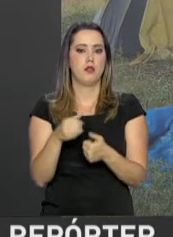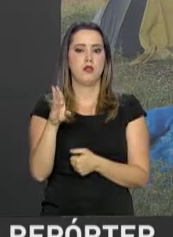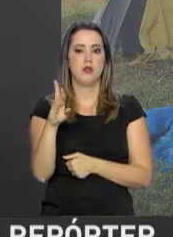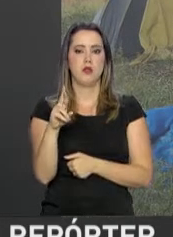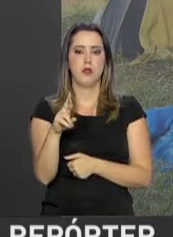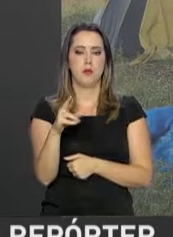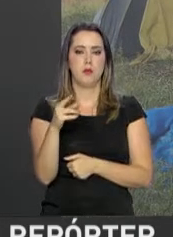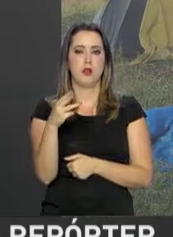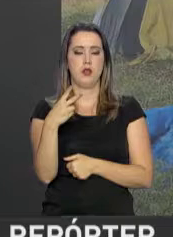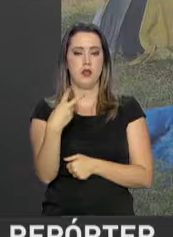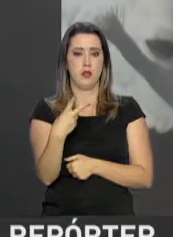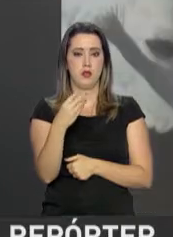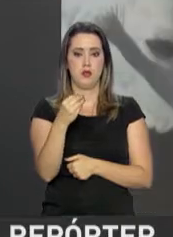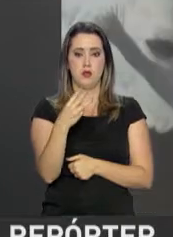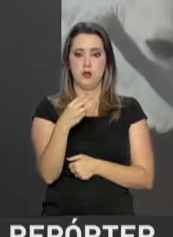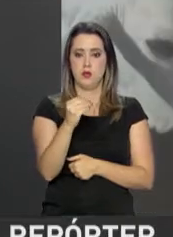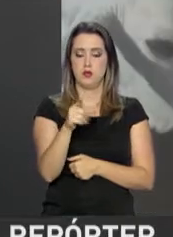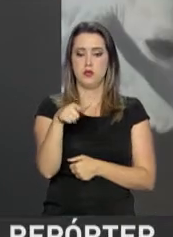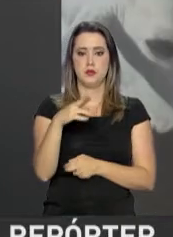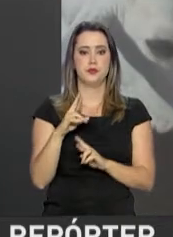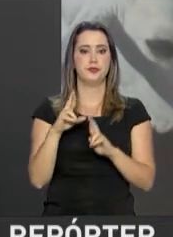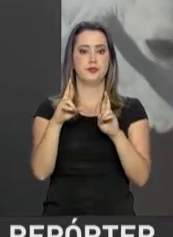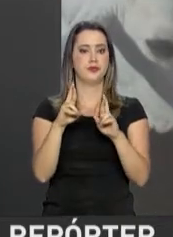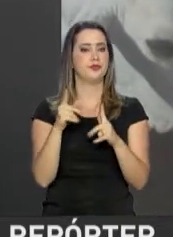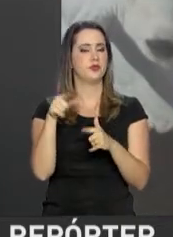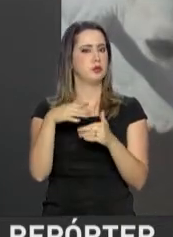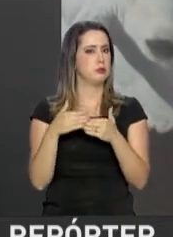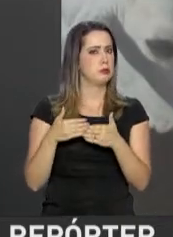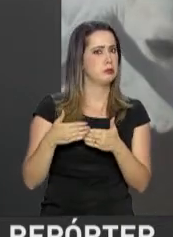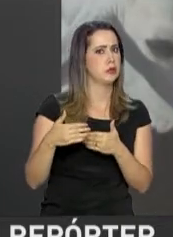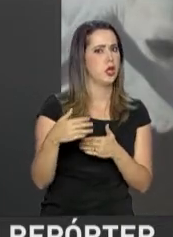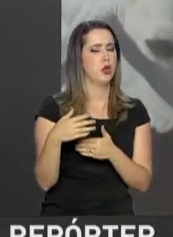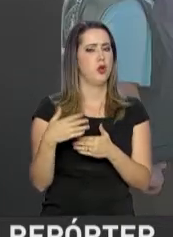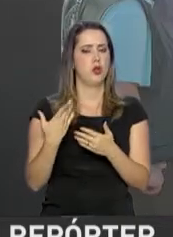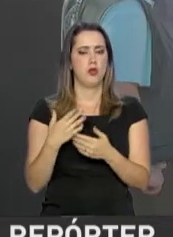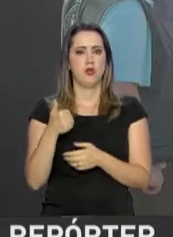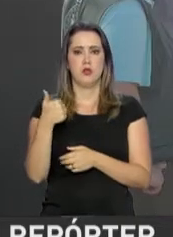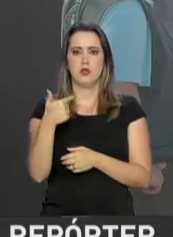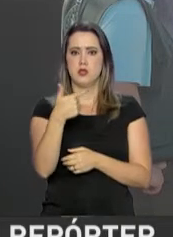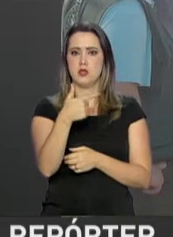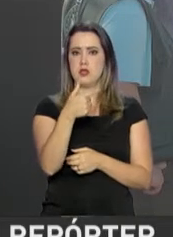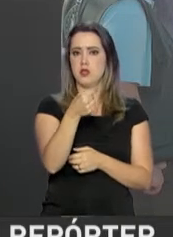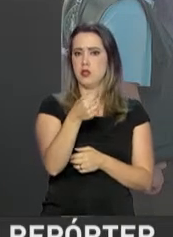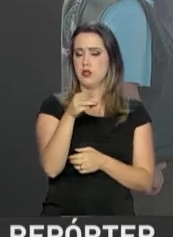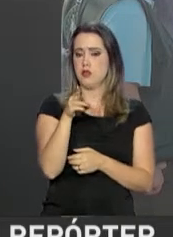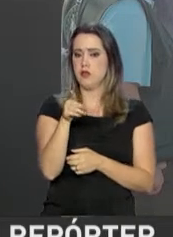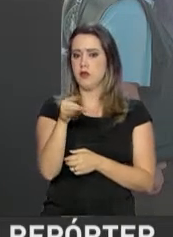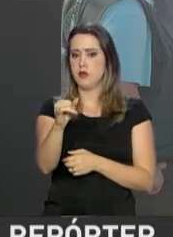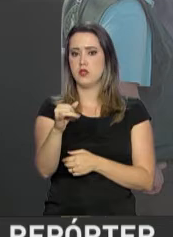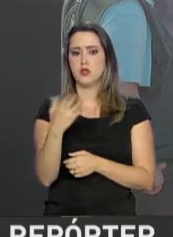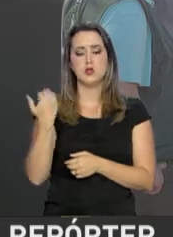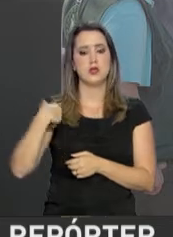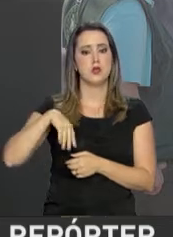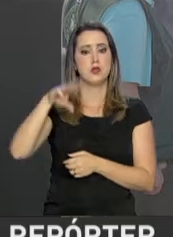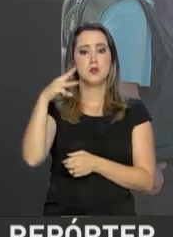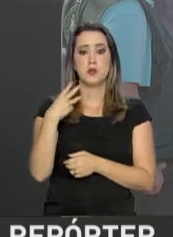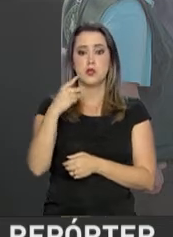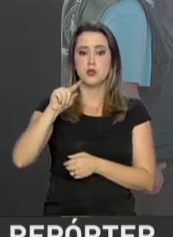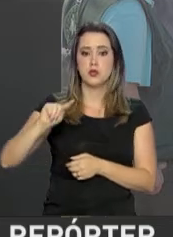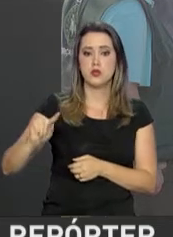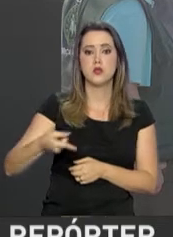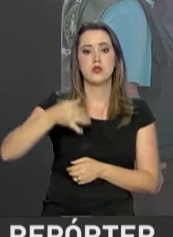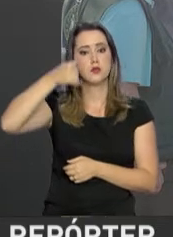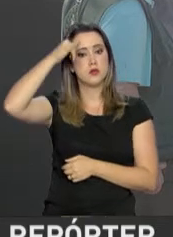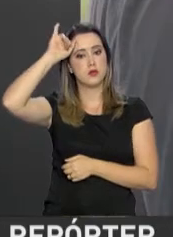transamazônica a previsão era percorrer a distância em 120 dias levando mais de três mil cabeças